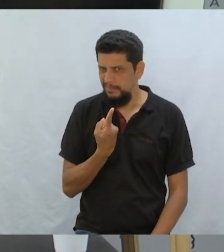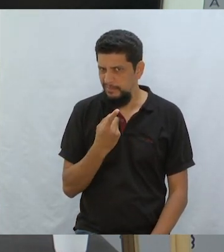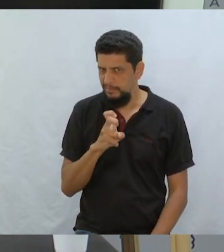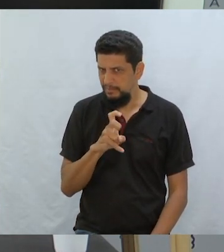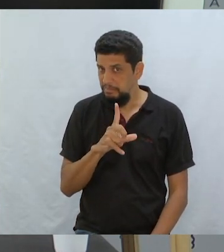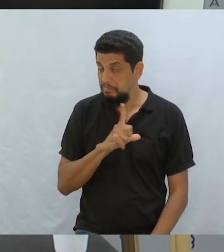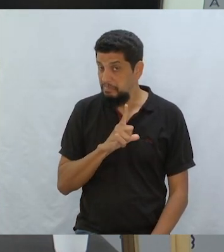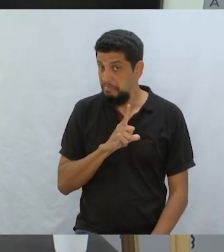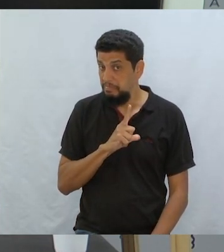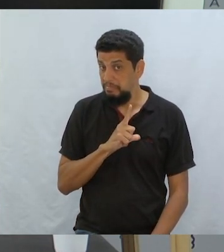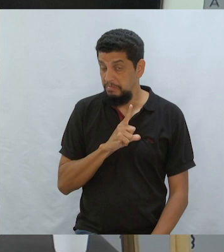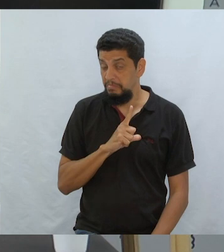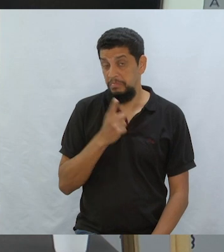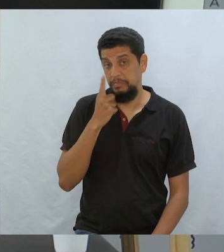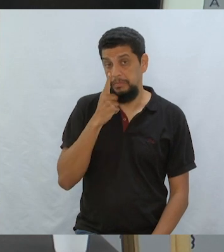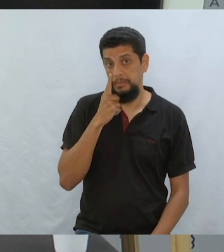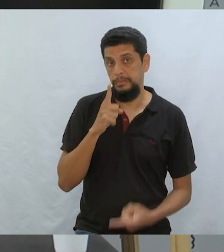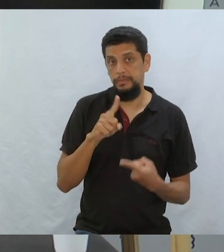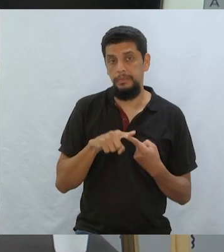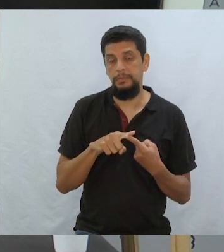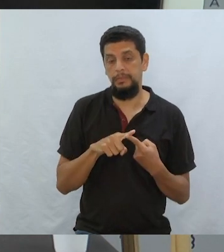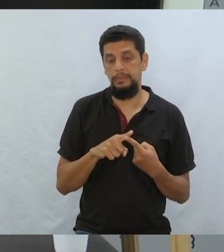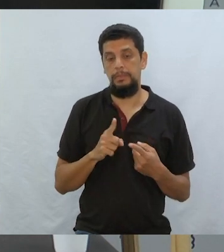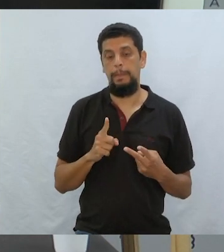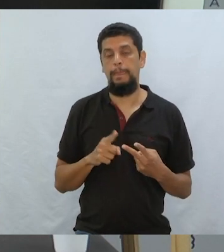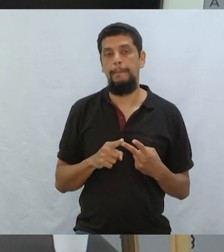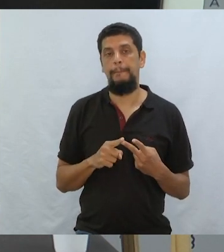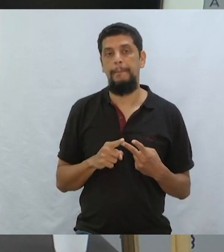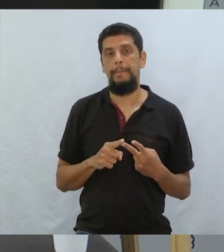mesmo? Um,